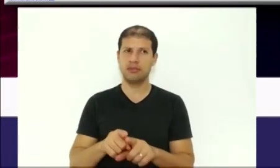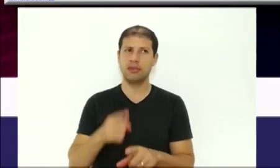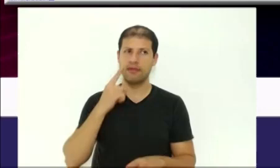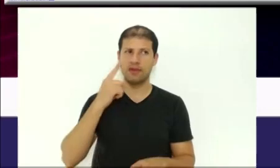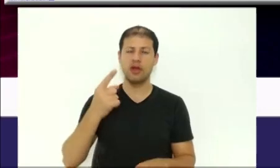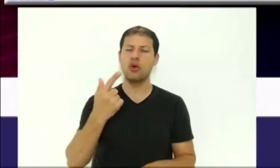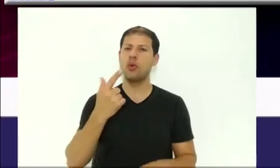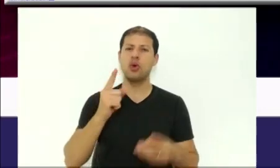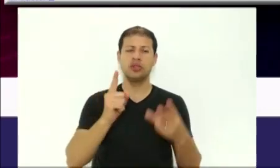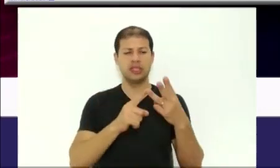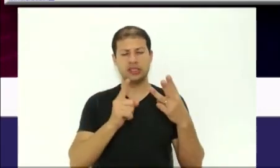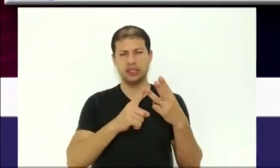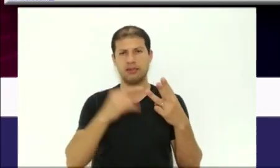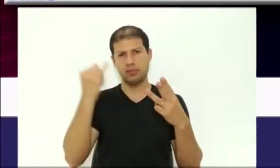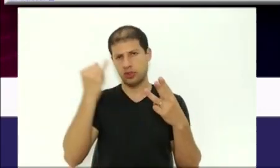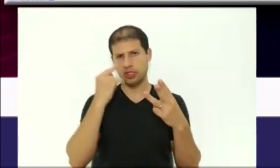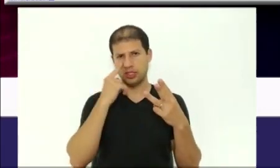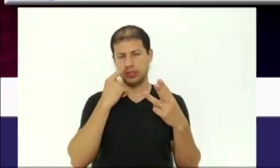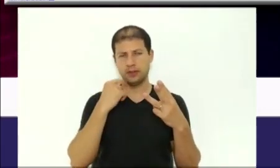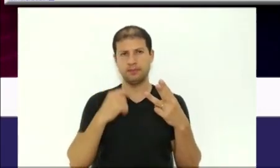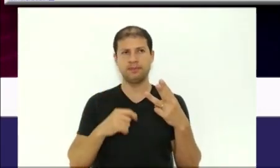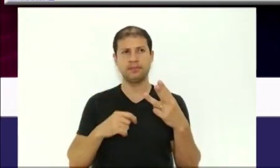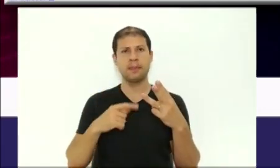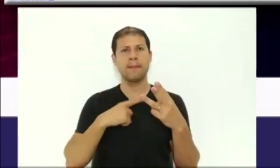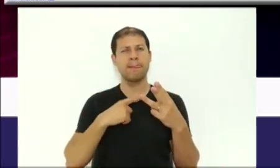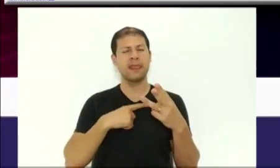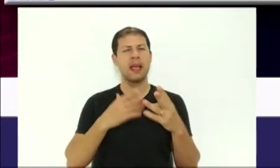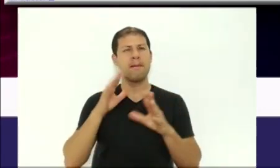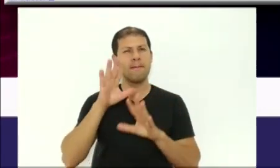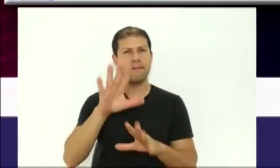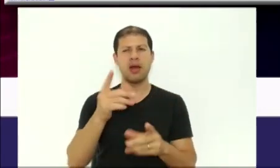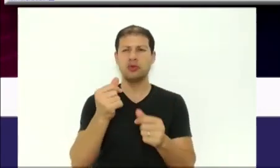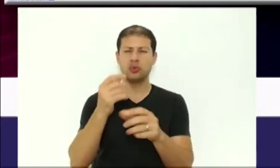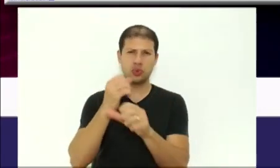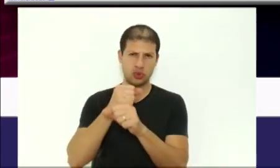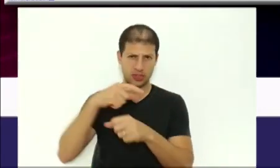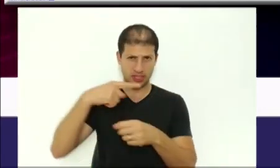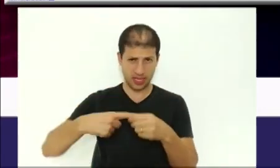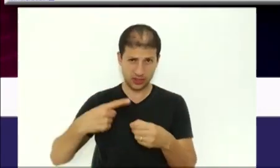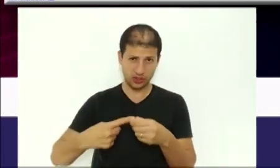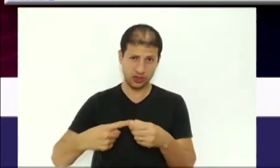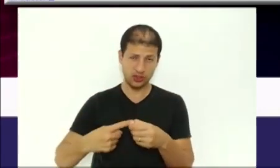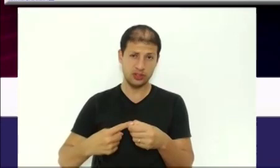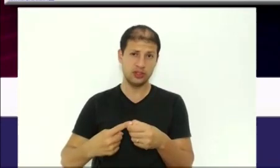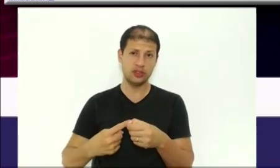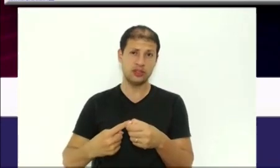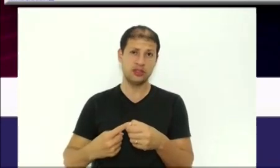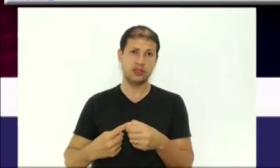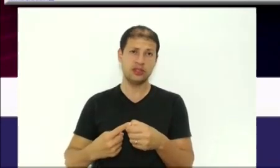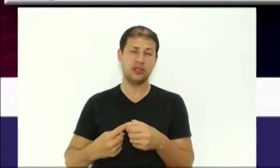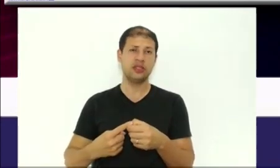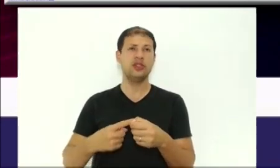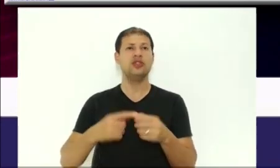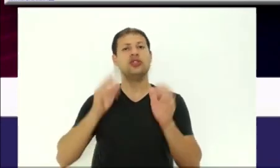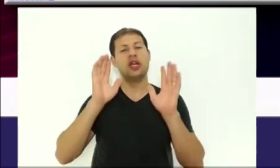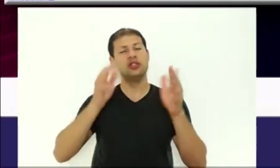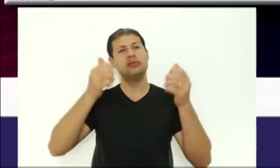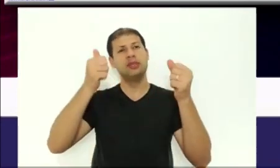aqui importante, tem impacto no orçamento do município, né? Já expliquei que